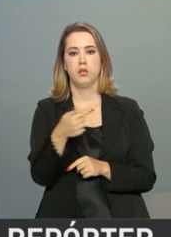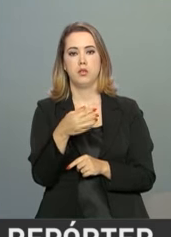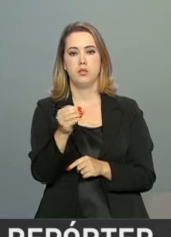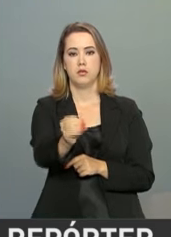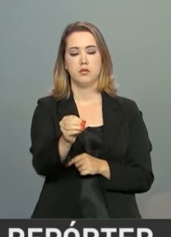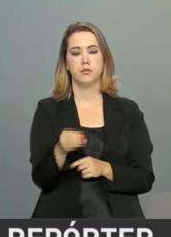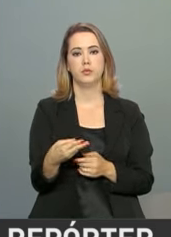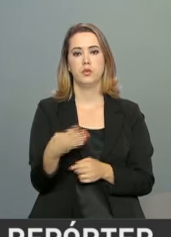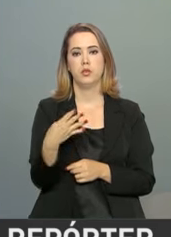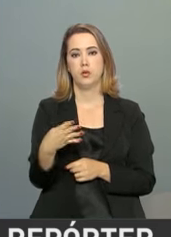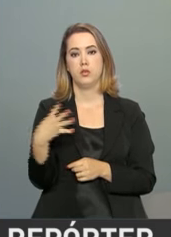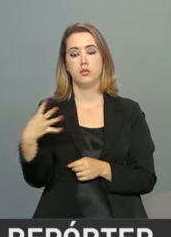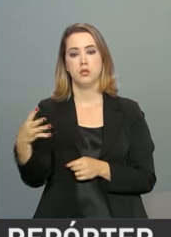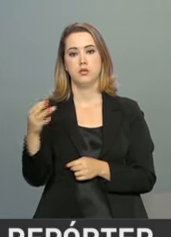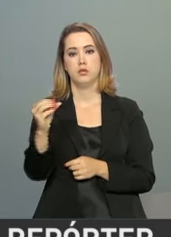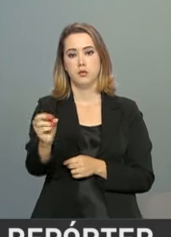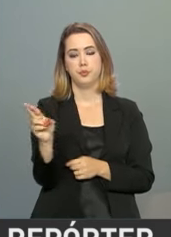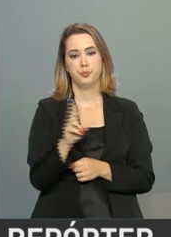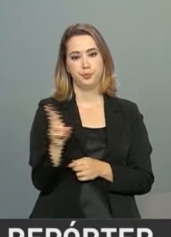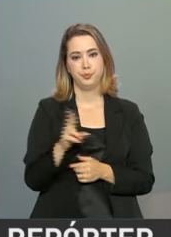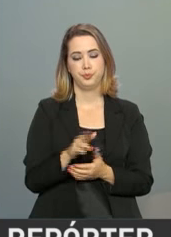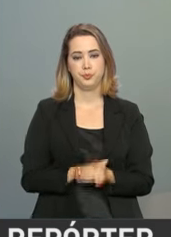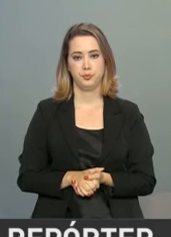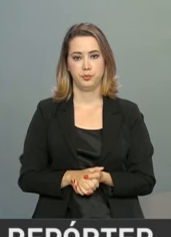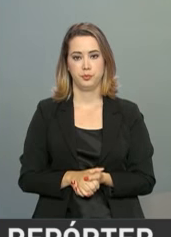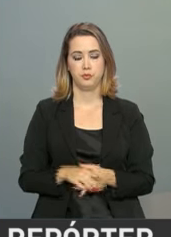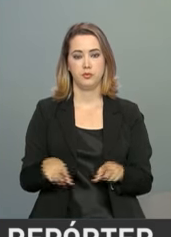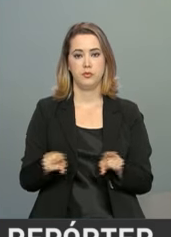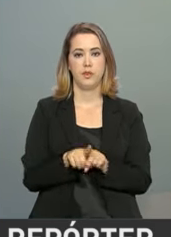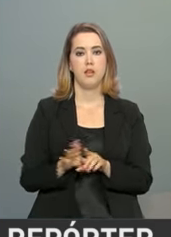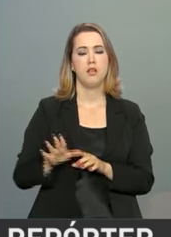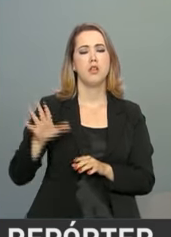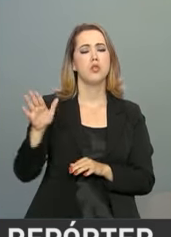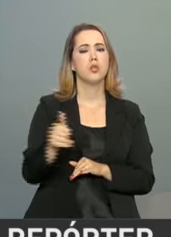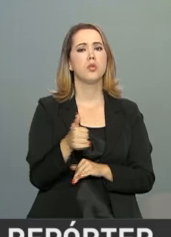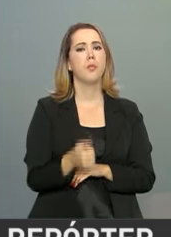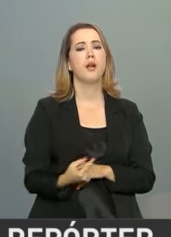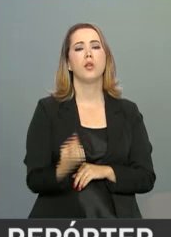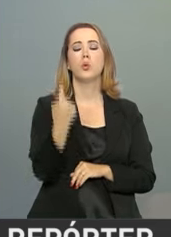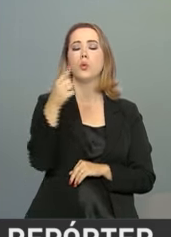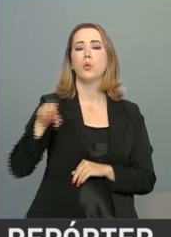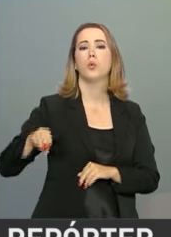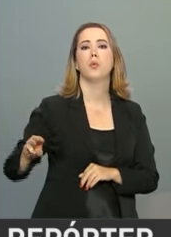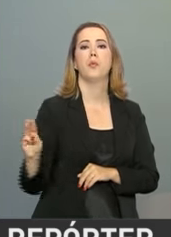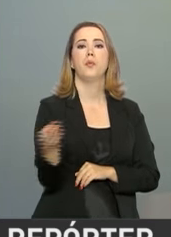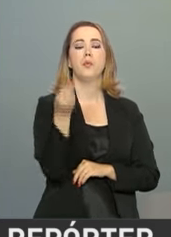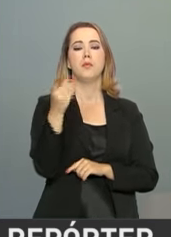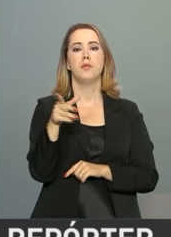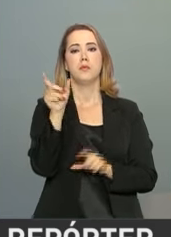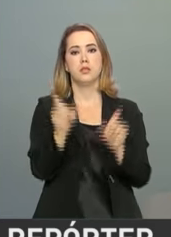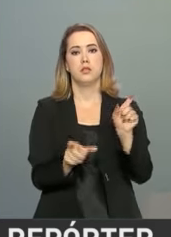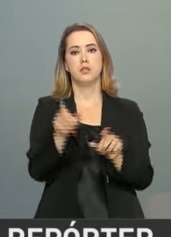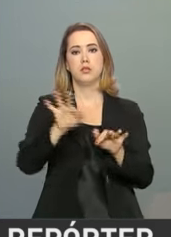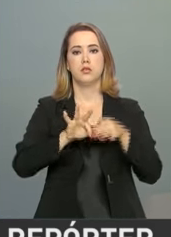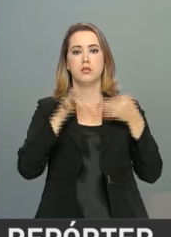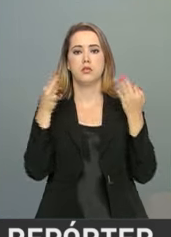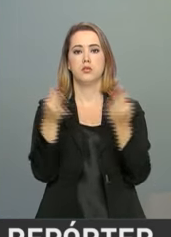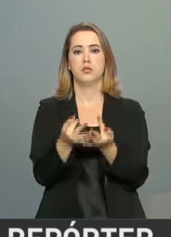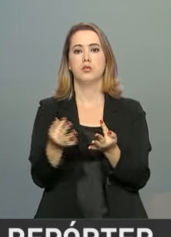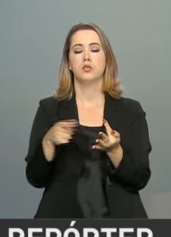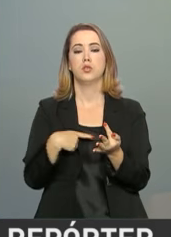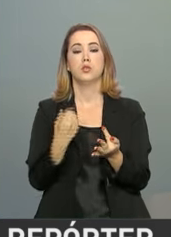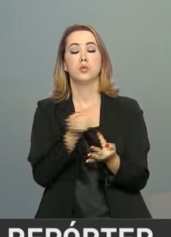e R$ 440. Além disso, foram convocadas 1.400.000 famílias para atualização